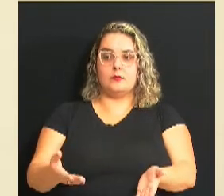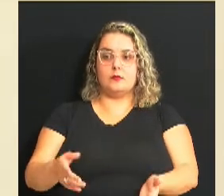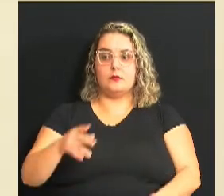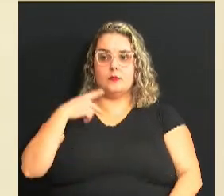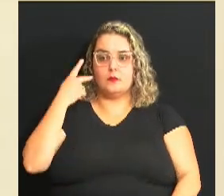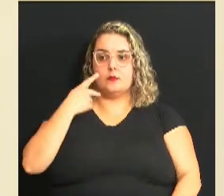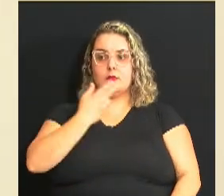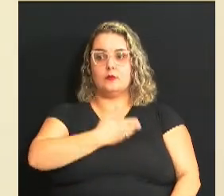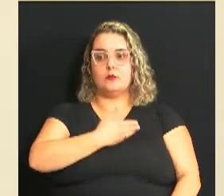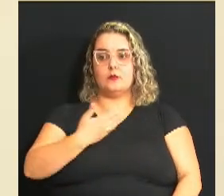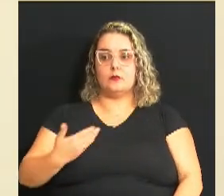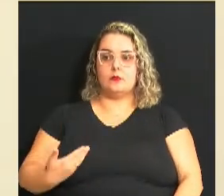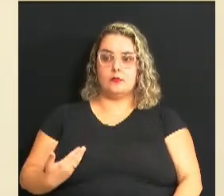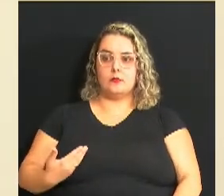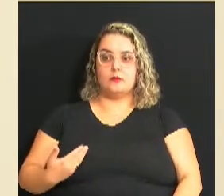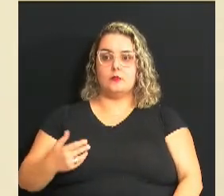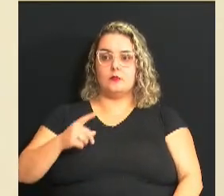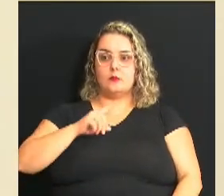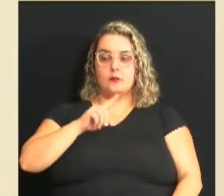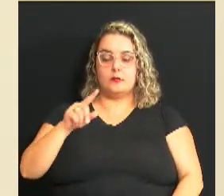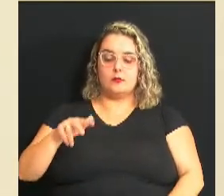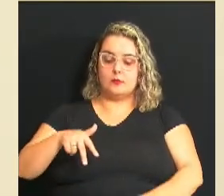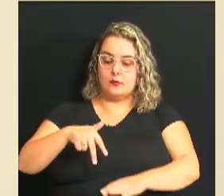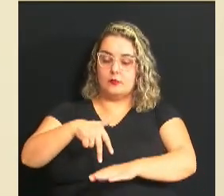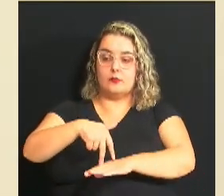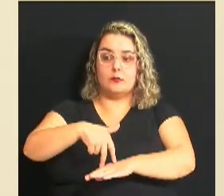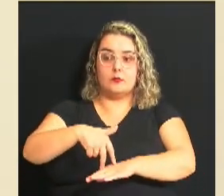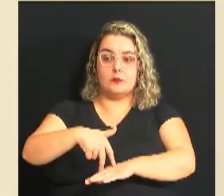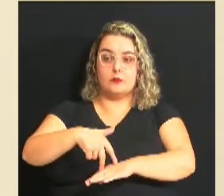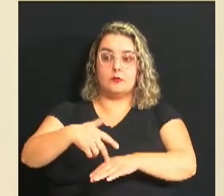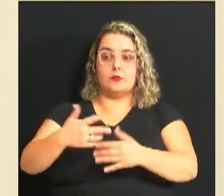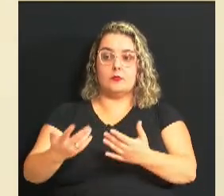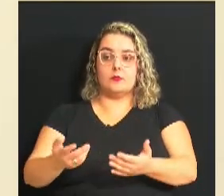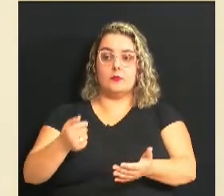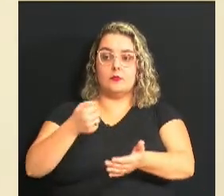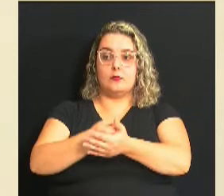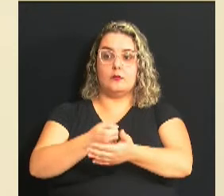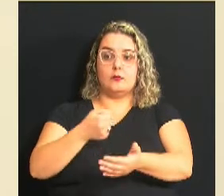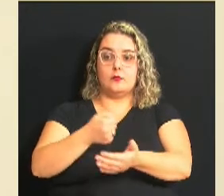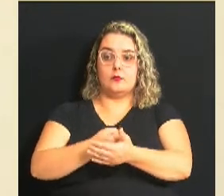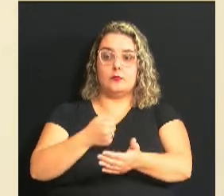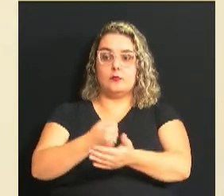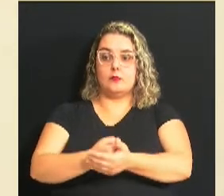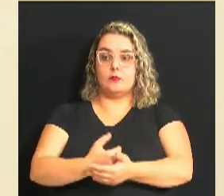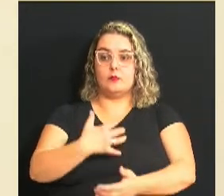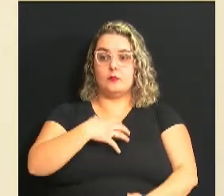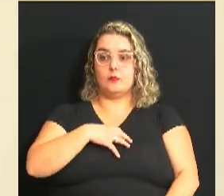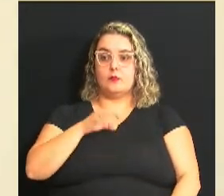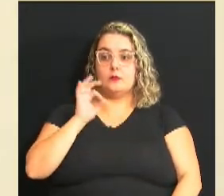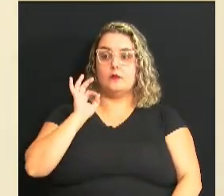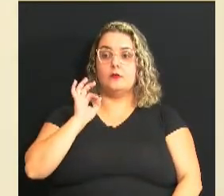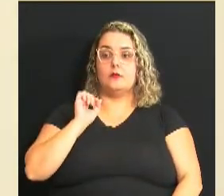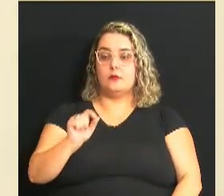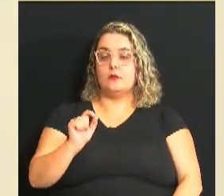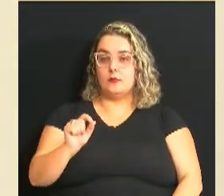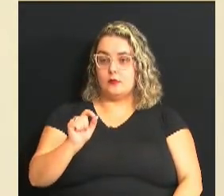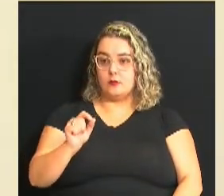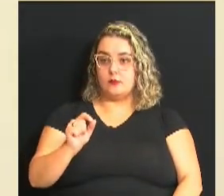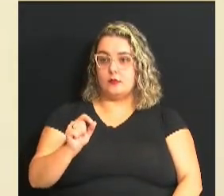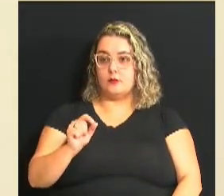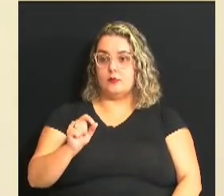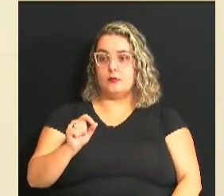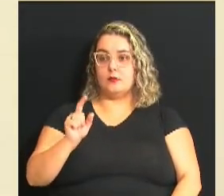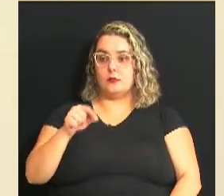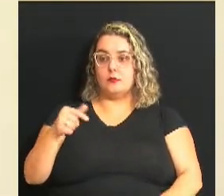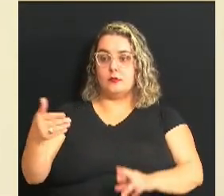públicas, mas que não se dispõem a cobrar no formato correto, que é através da representação